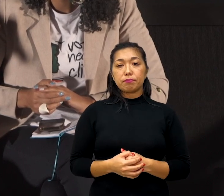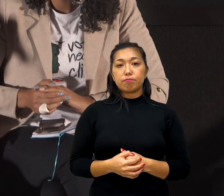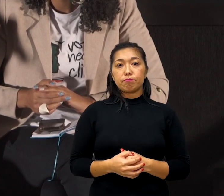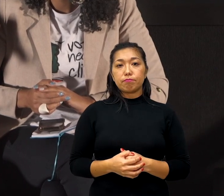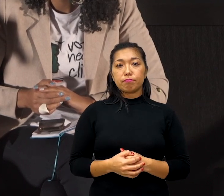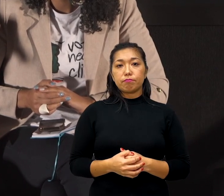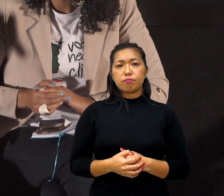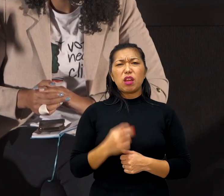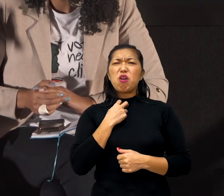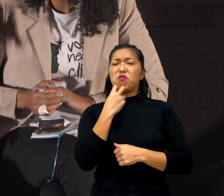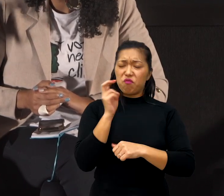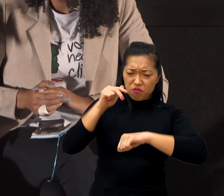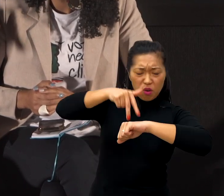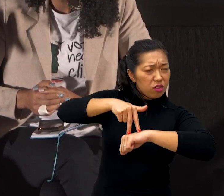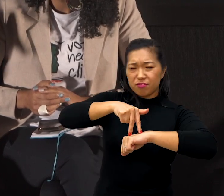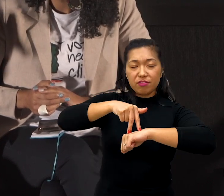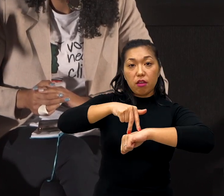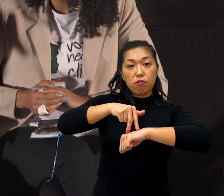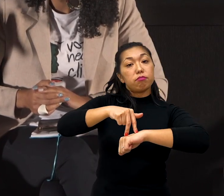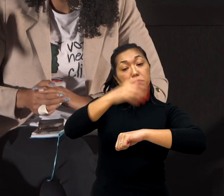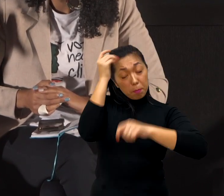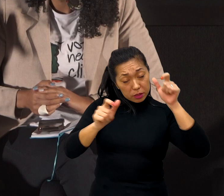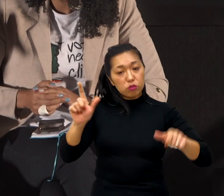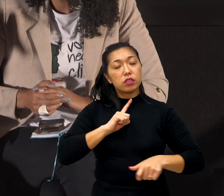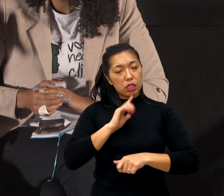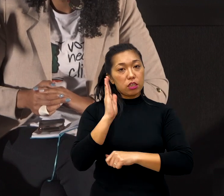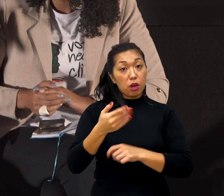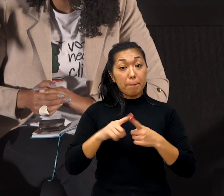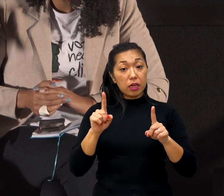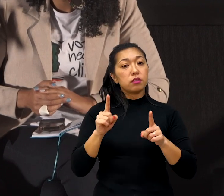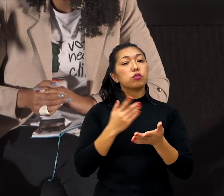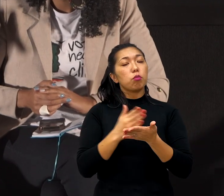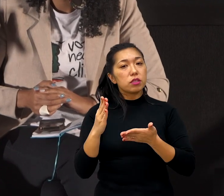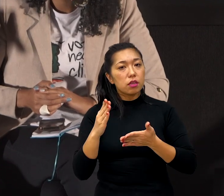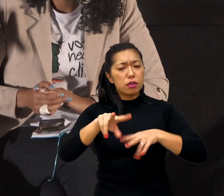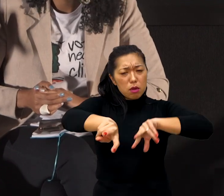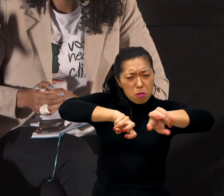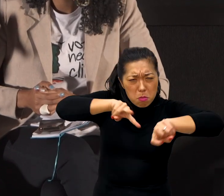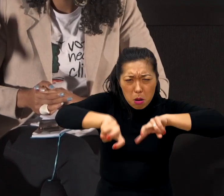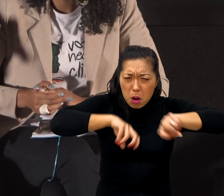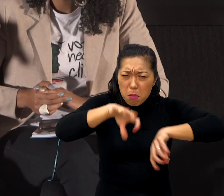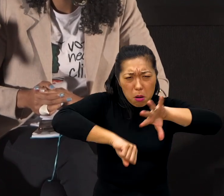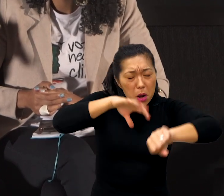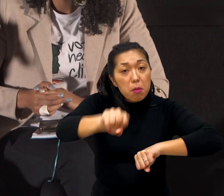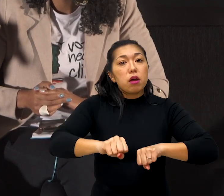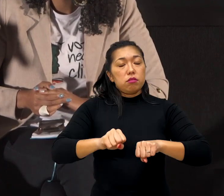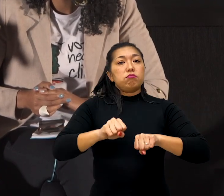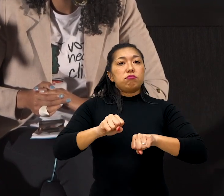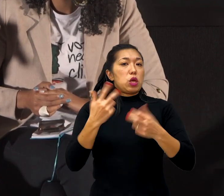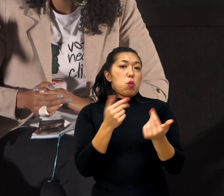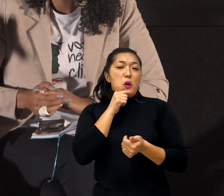dar voz, não, porque essa galera já tem voz, mas, assim, começar a cavar os espaços, entrar nas fissuras, como